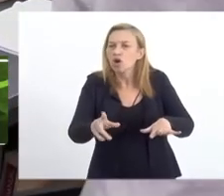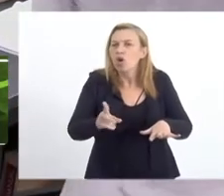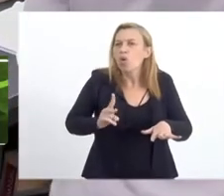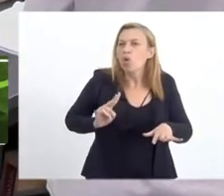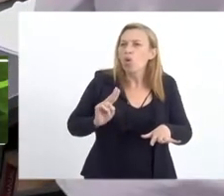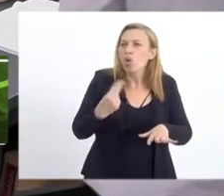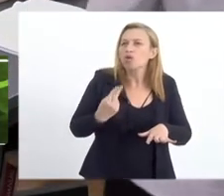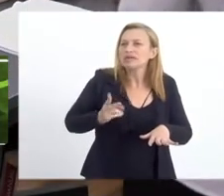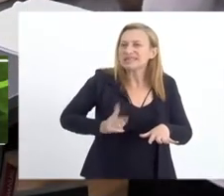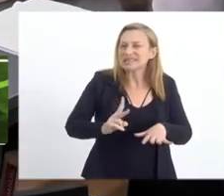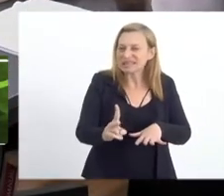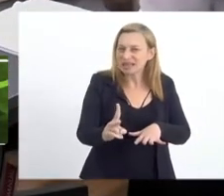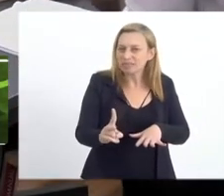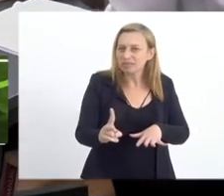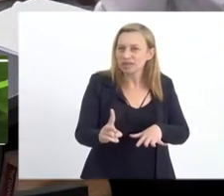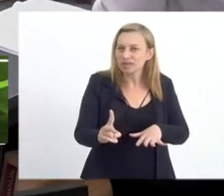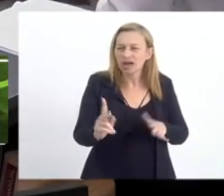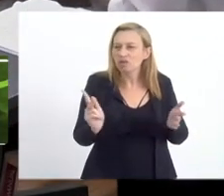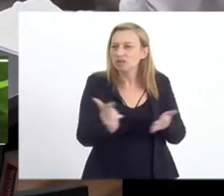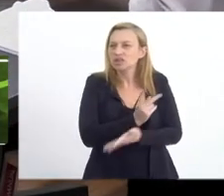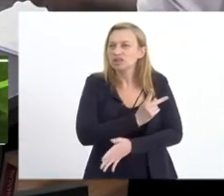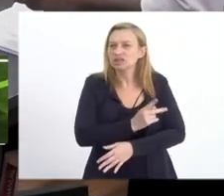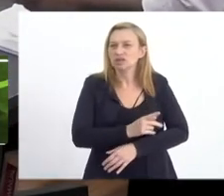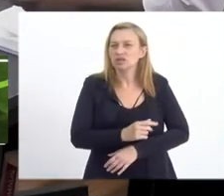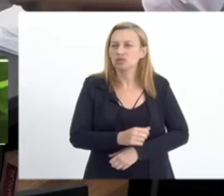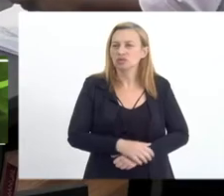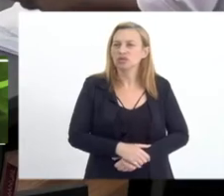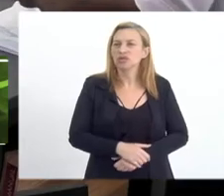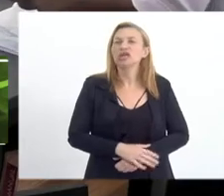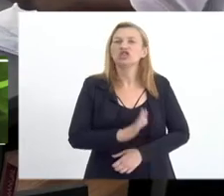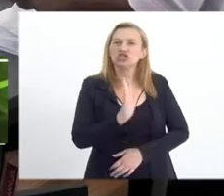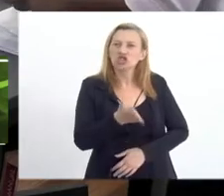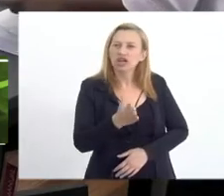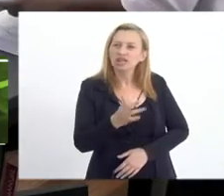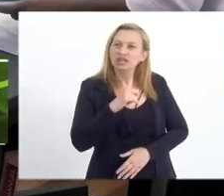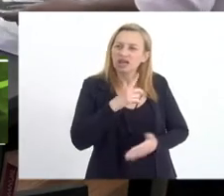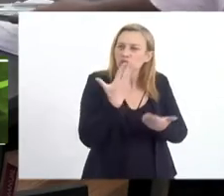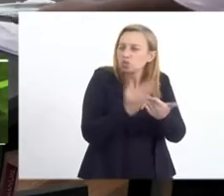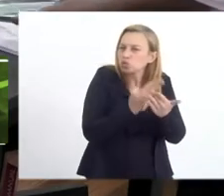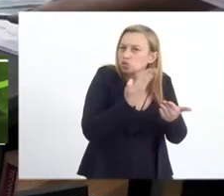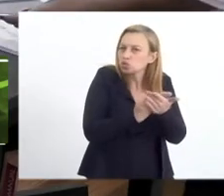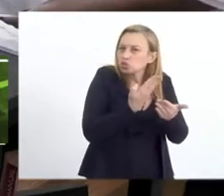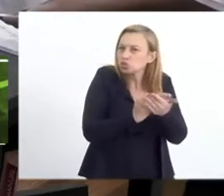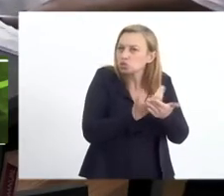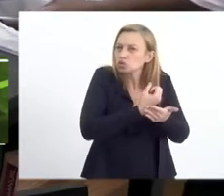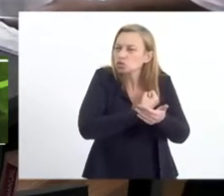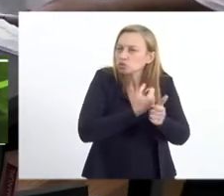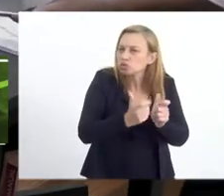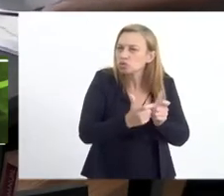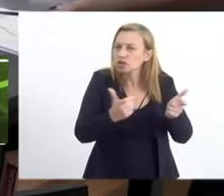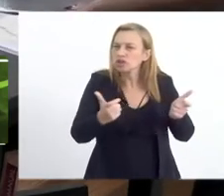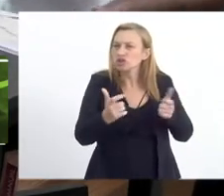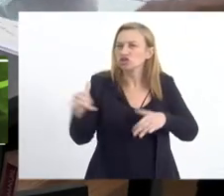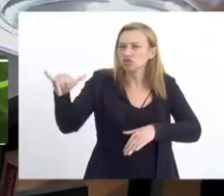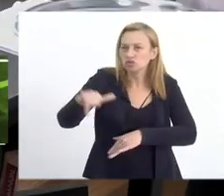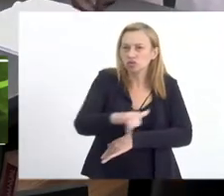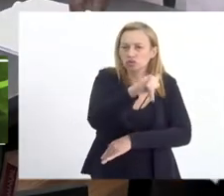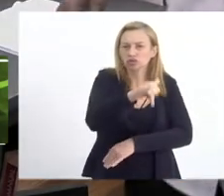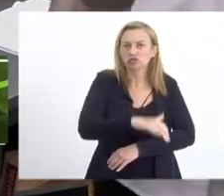uma quantidade assim contínua? E se vocês já têm um estudo, uma pretensão de aumentar essa quantidade de voos?